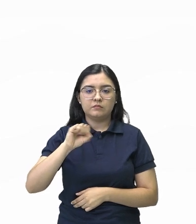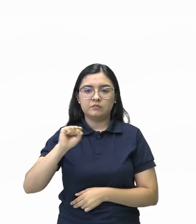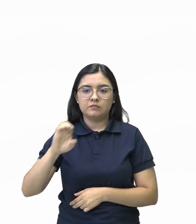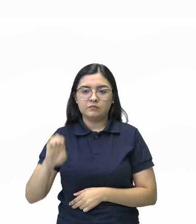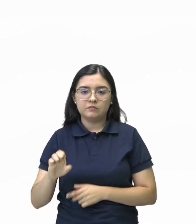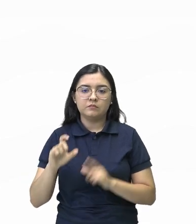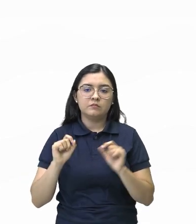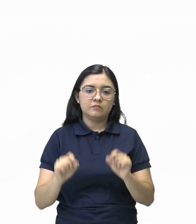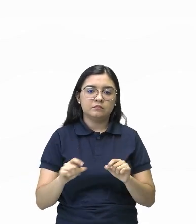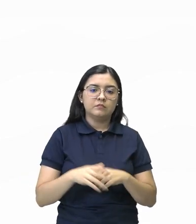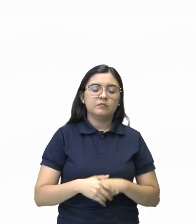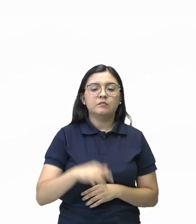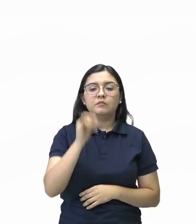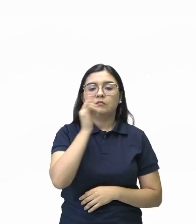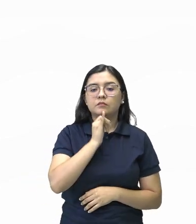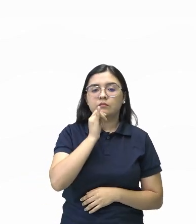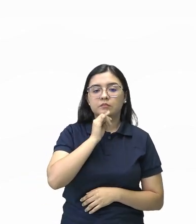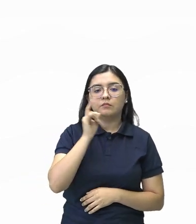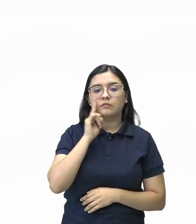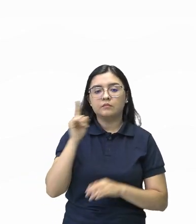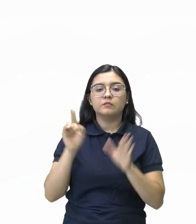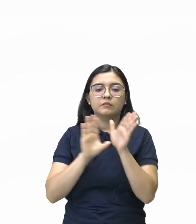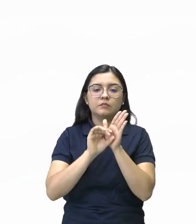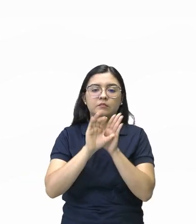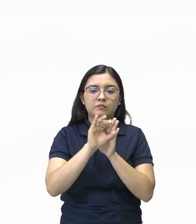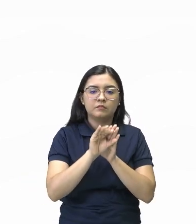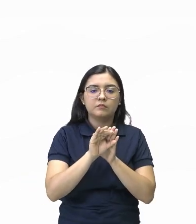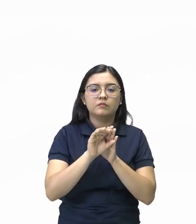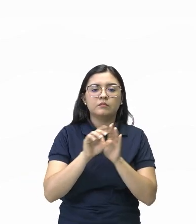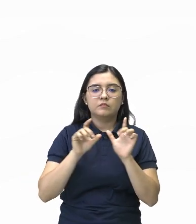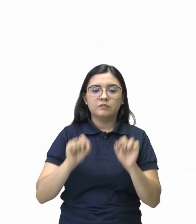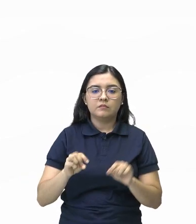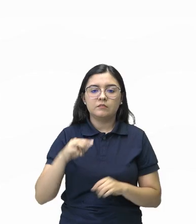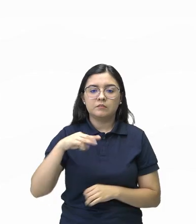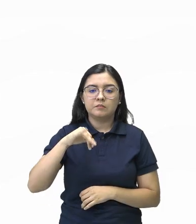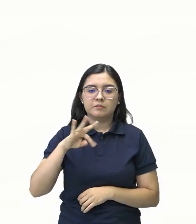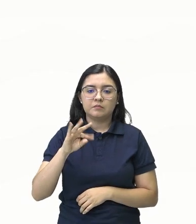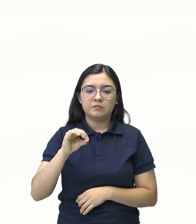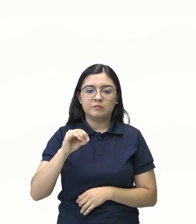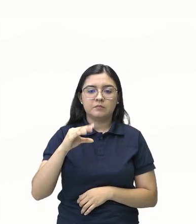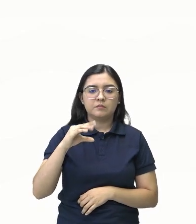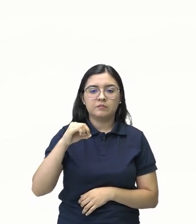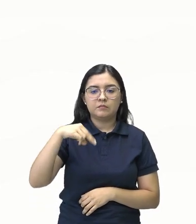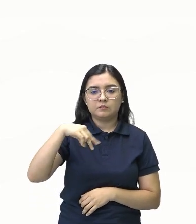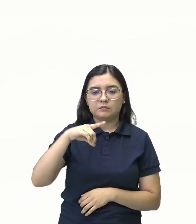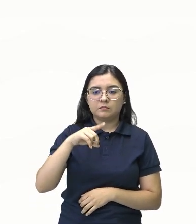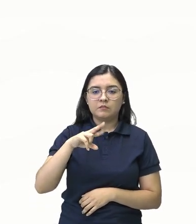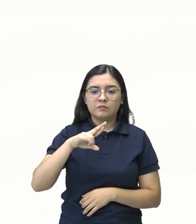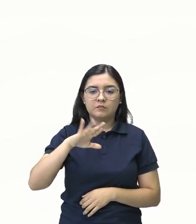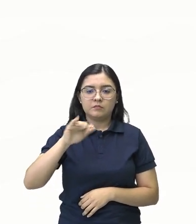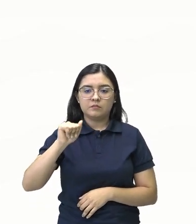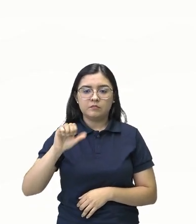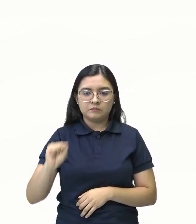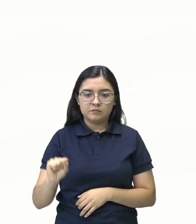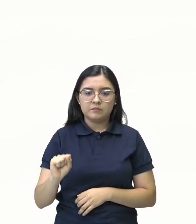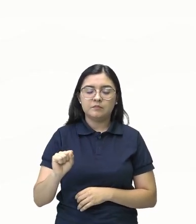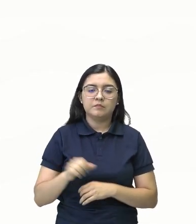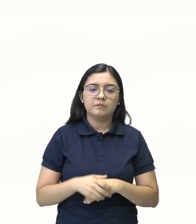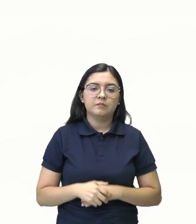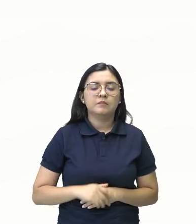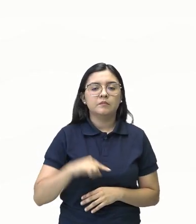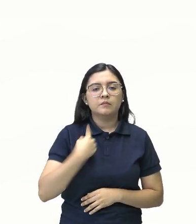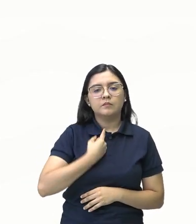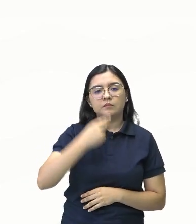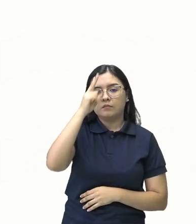eram bactérias vivas. Para a gente recobrar melhor aí essa questão, a gente vai